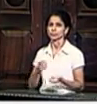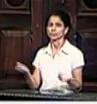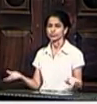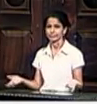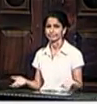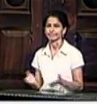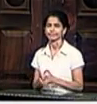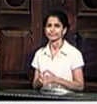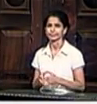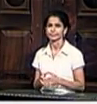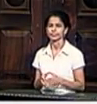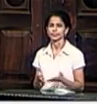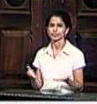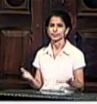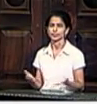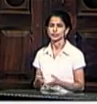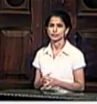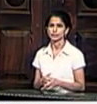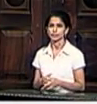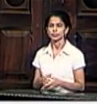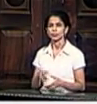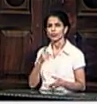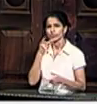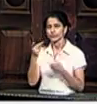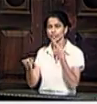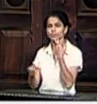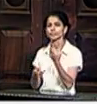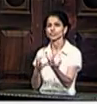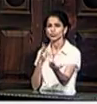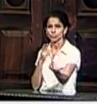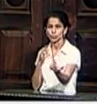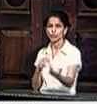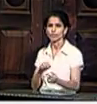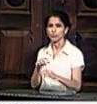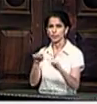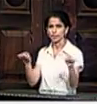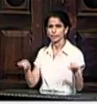quero fazer coro àqueles que chamam pacote de maldade. Muito obrigada.